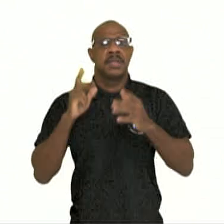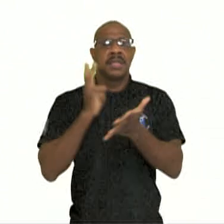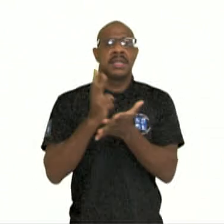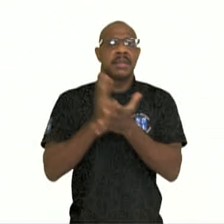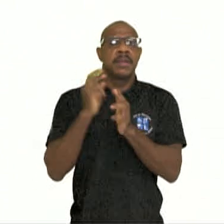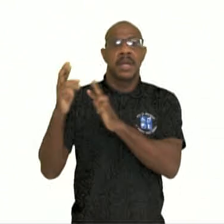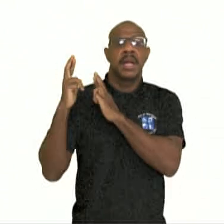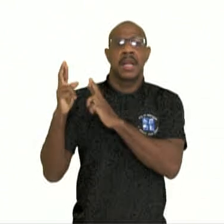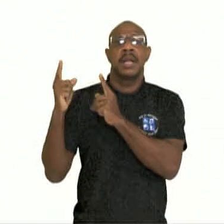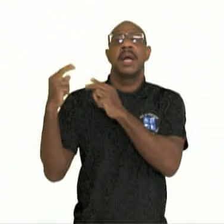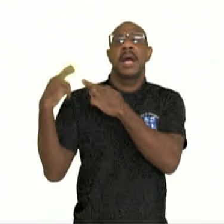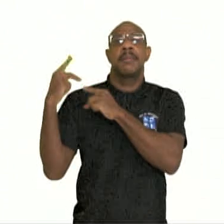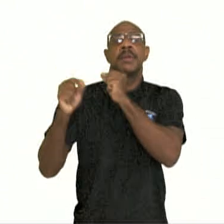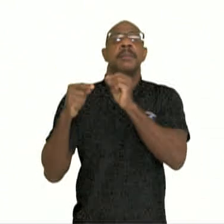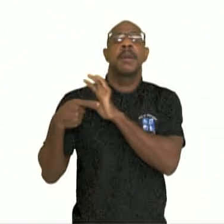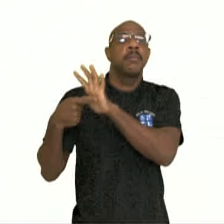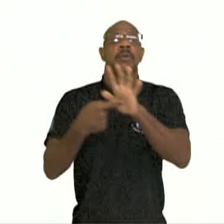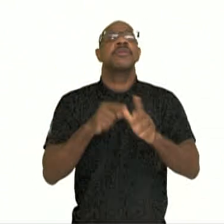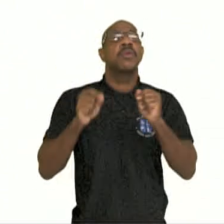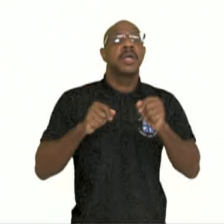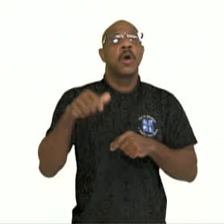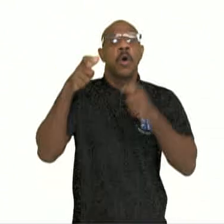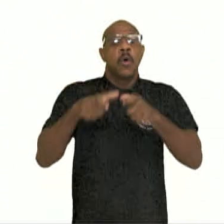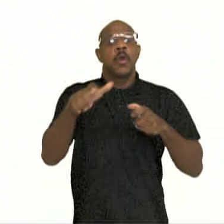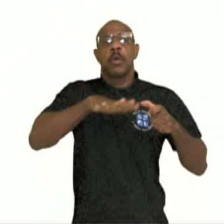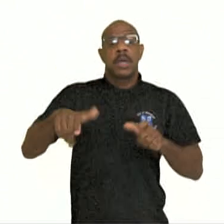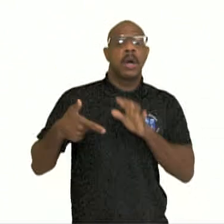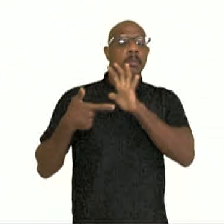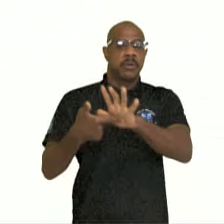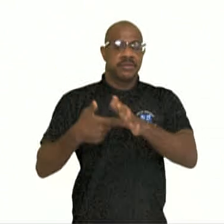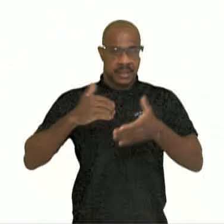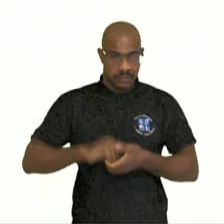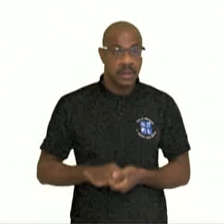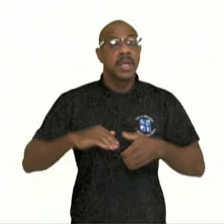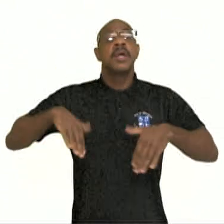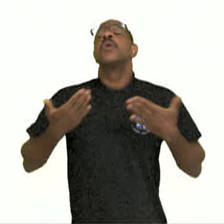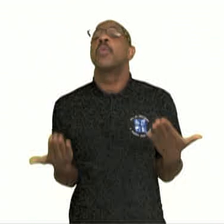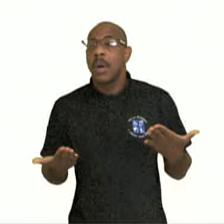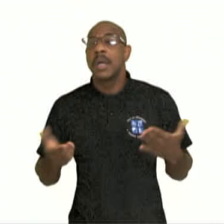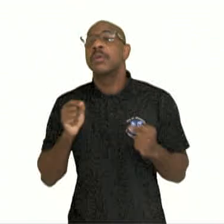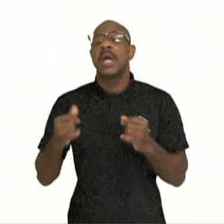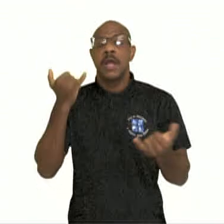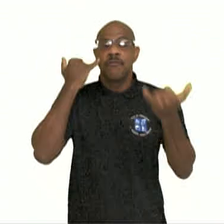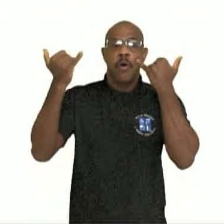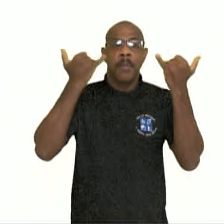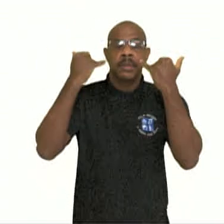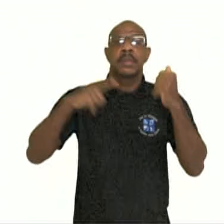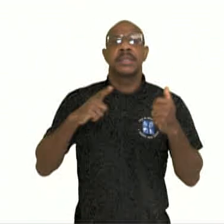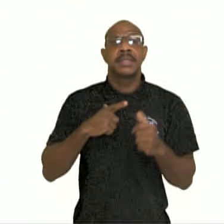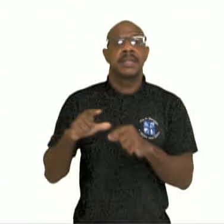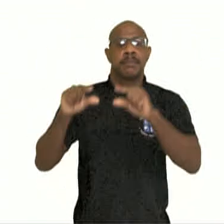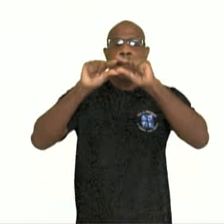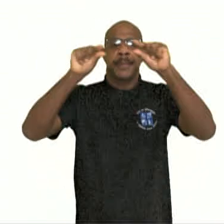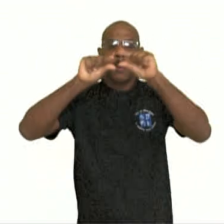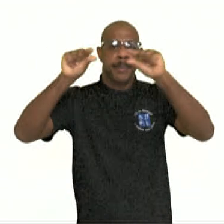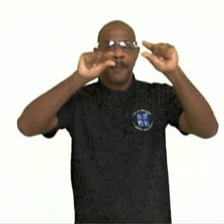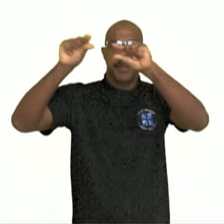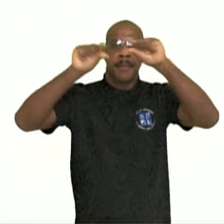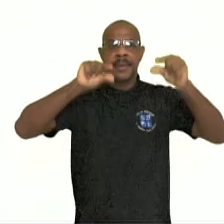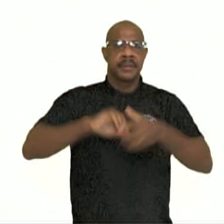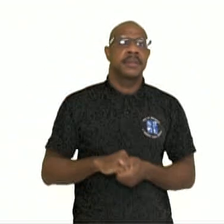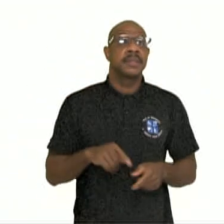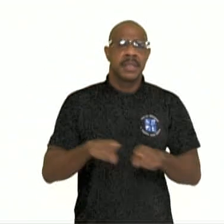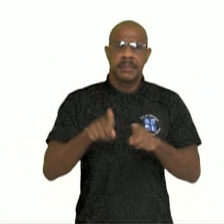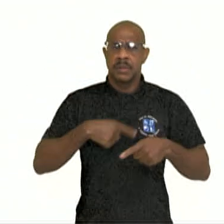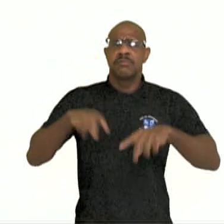ser responsável por indicar a área representada e quais são as informações destacadas. Além do